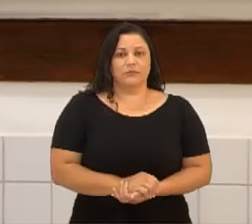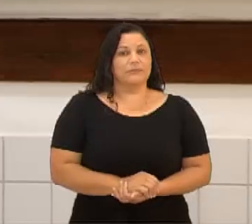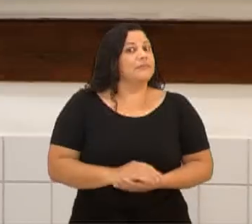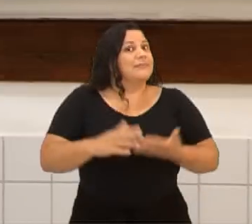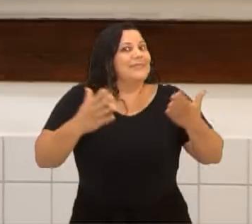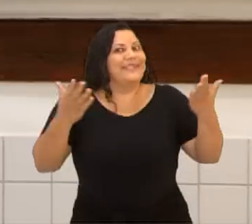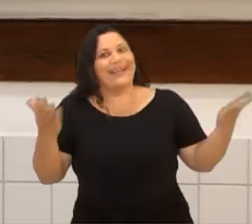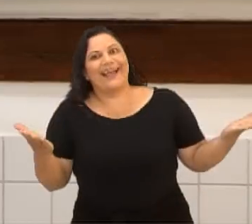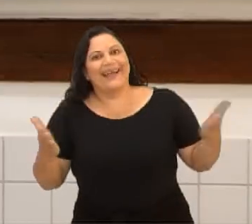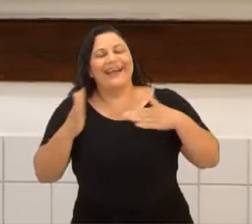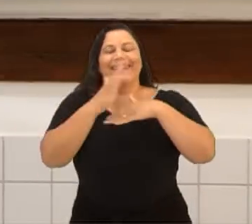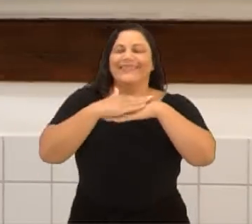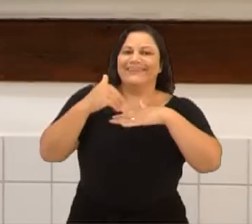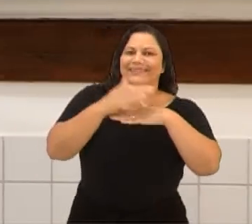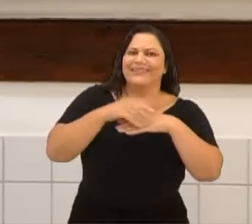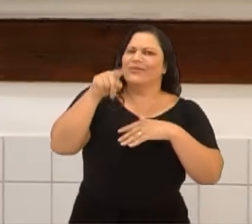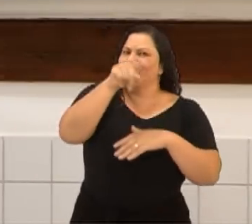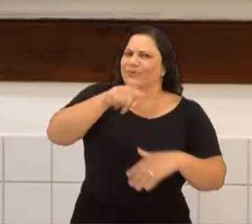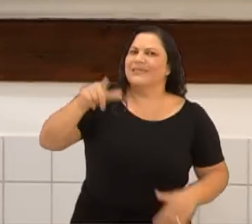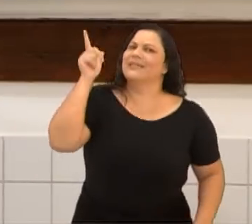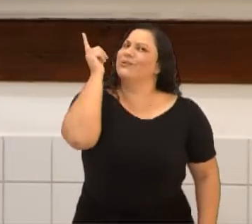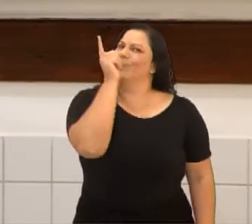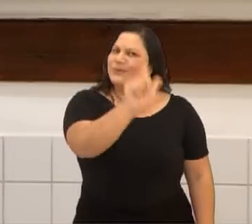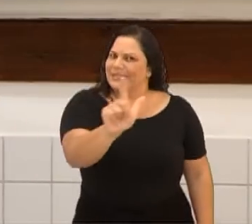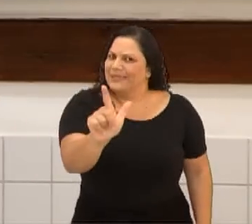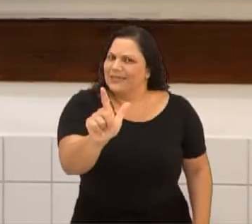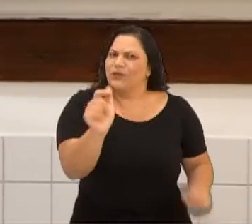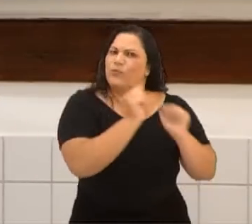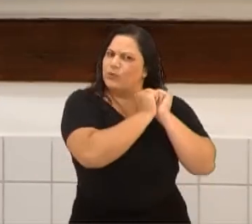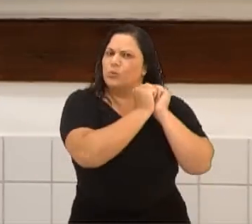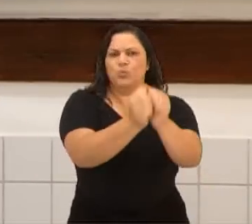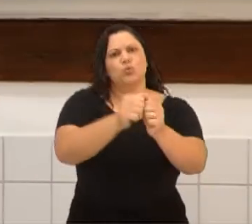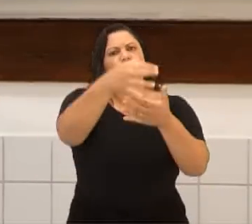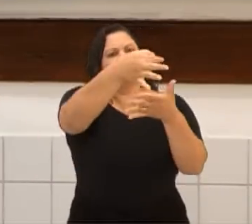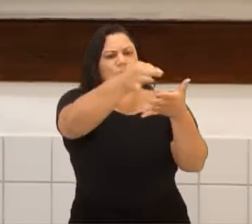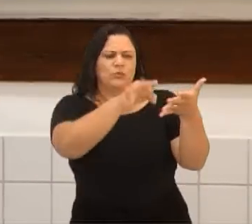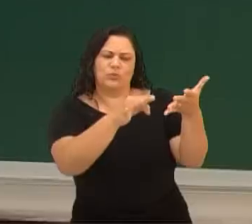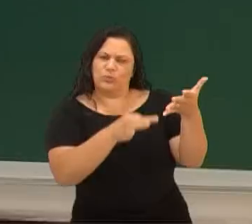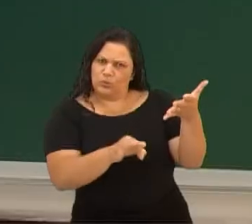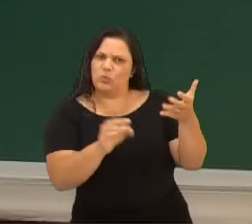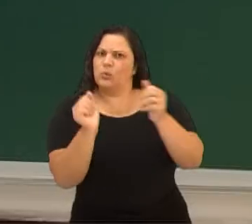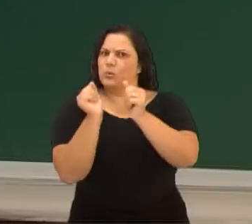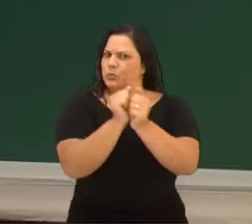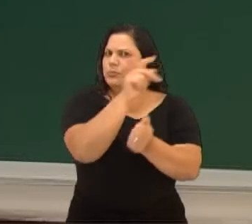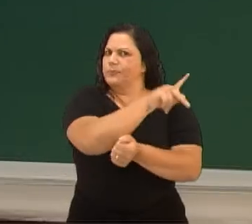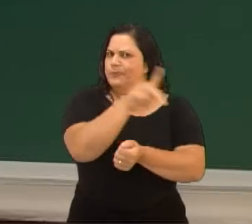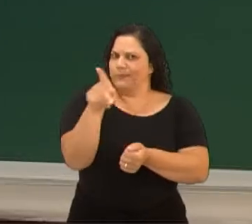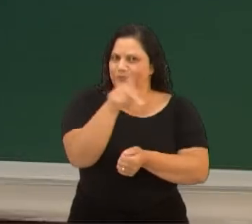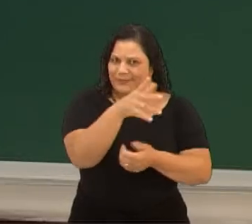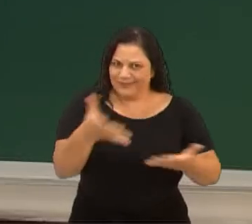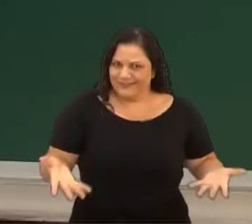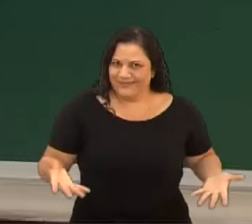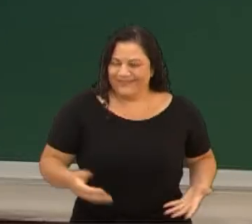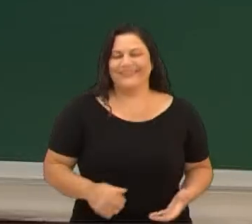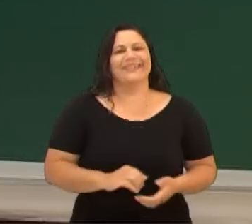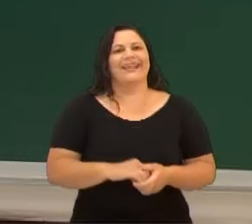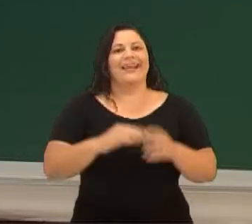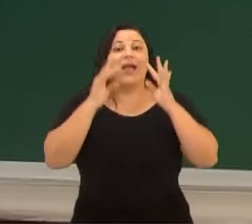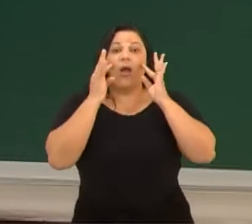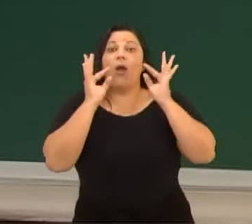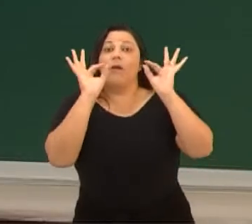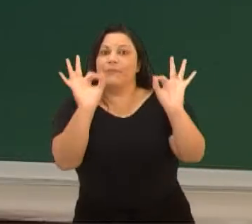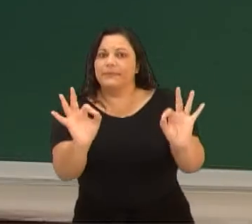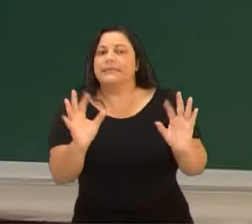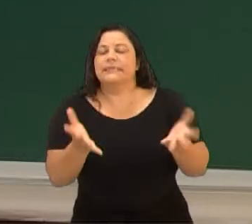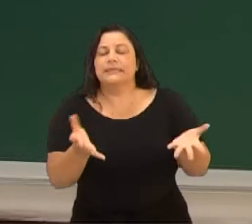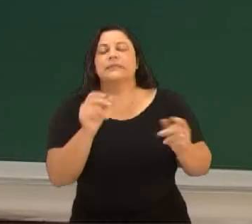E aí, meus queridos, conseguiram? Vamos juntos corrigir com a prof? Prestem bem atenção. O que a prof